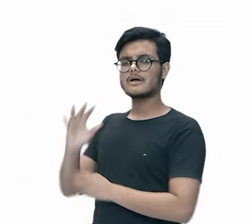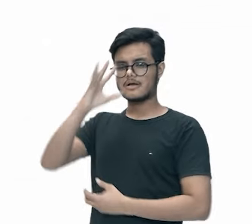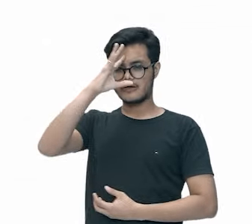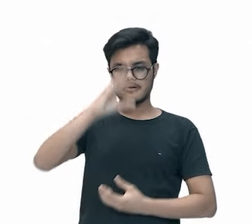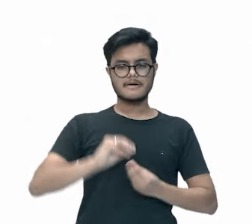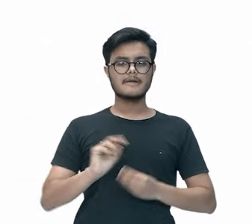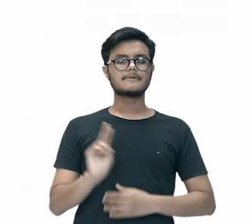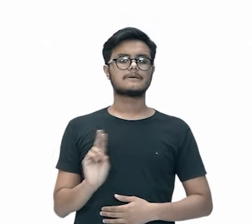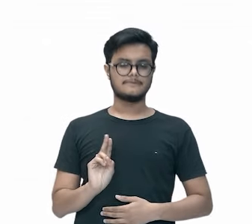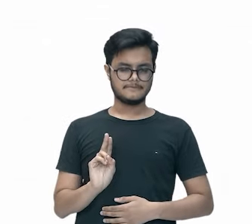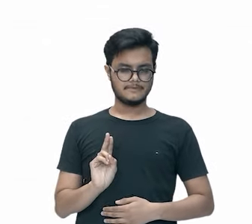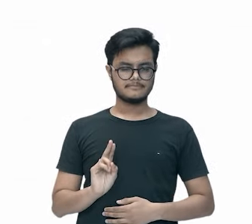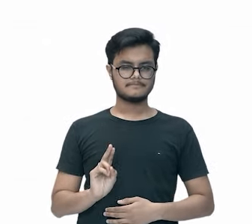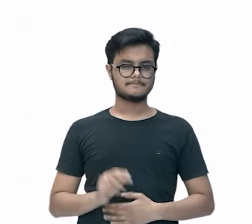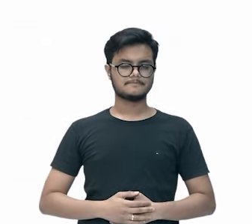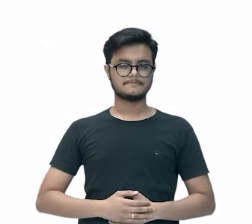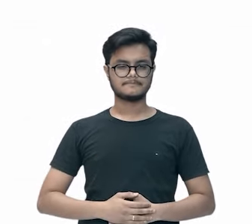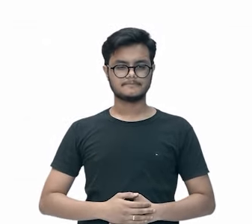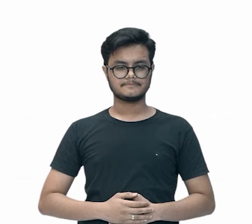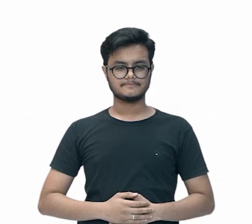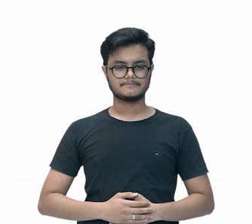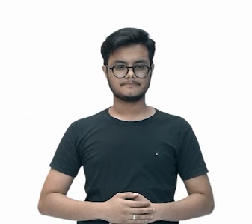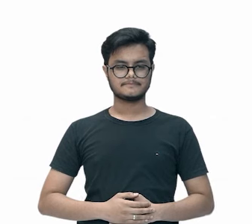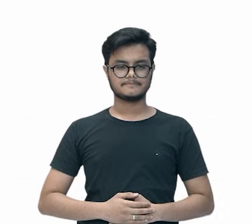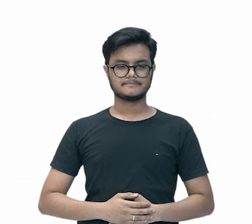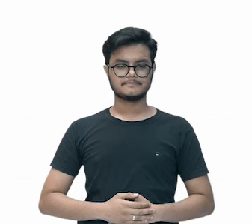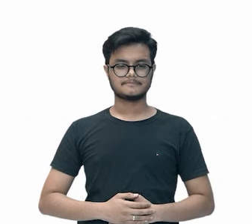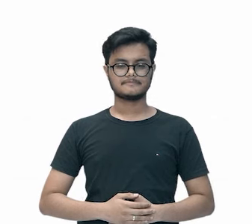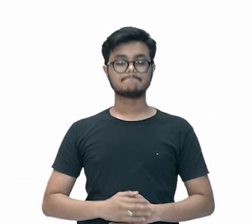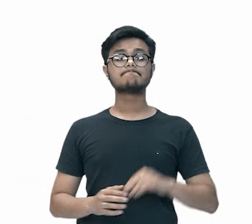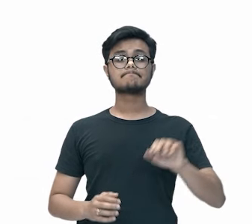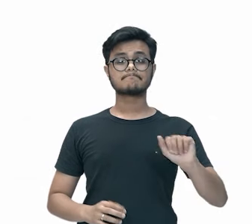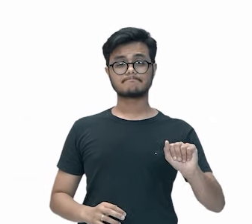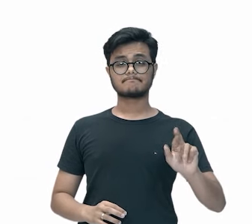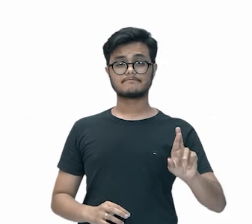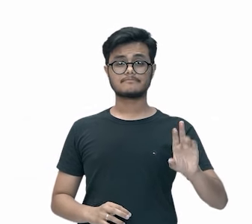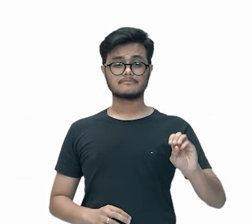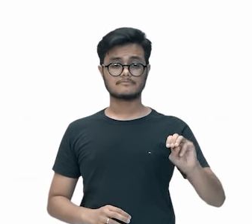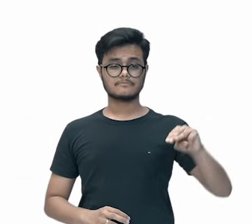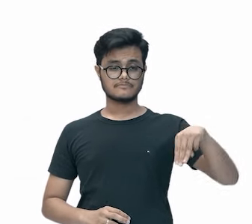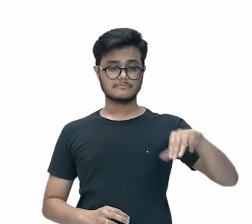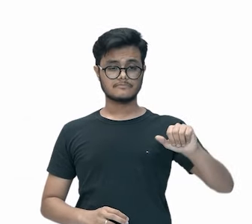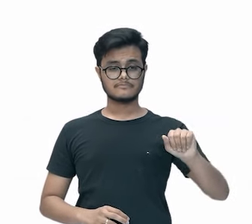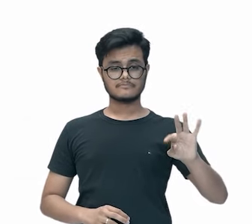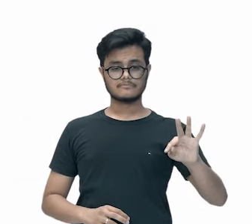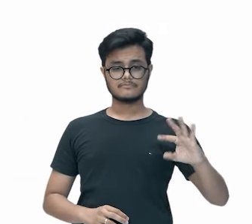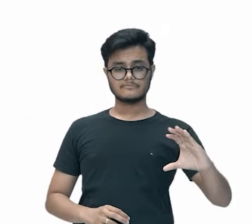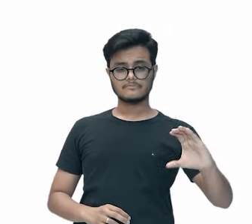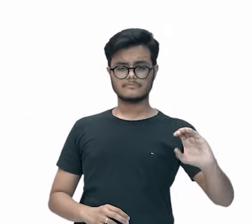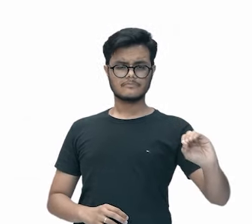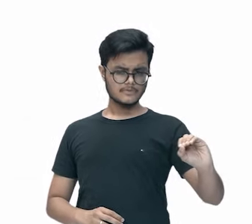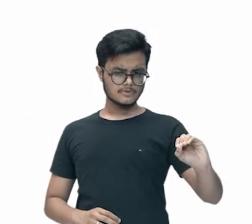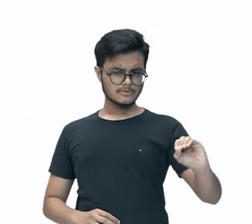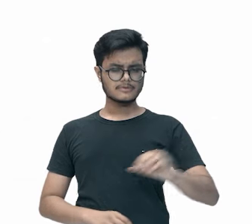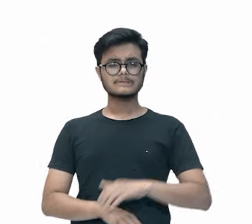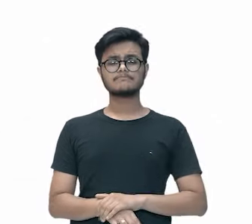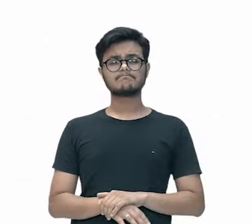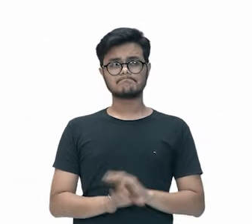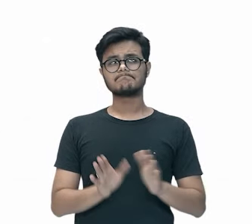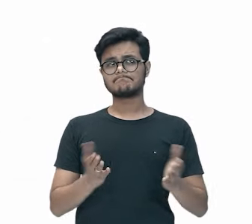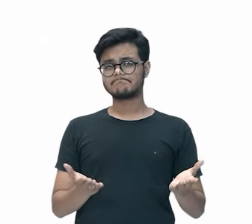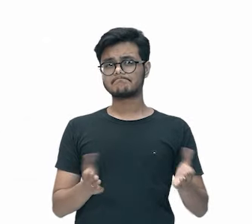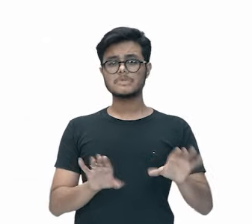vai facilitando a vida da gente. Por último, nós temos os aromáticos. E aí, o aromático é um grupo, assim, muito especial